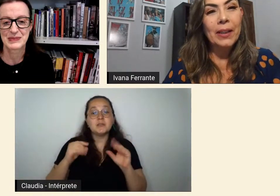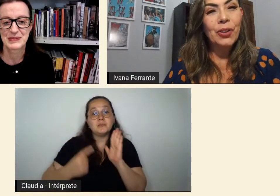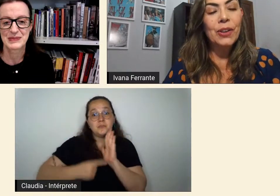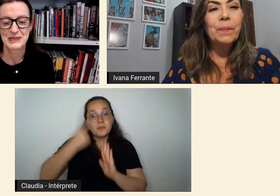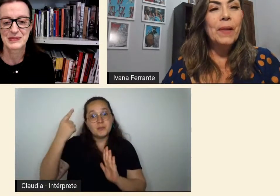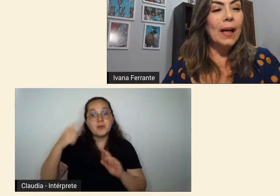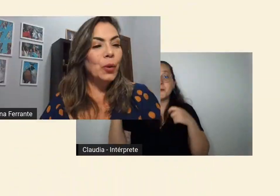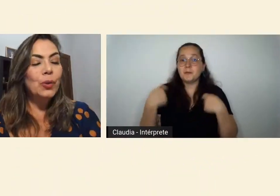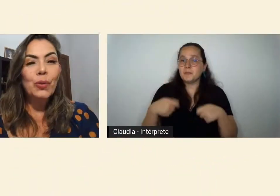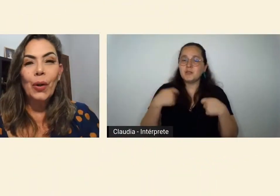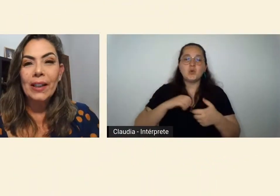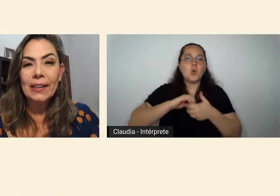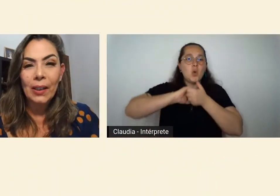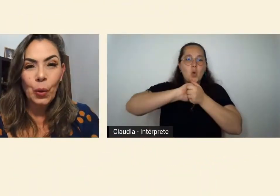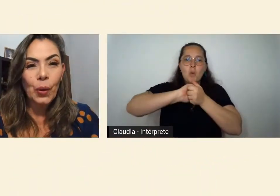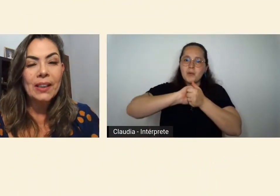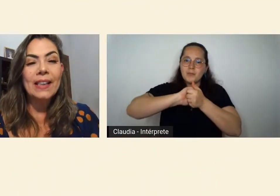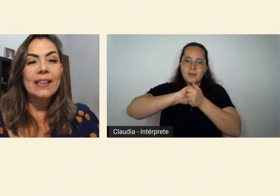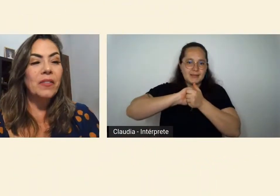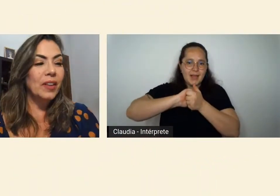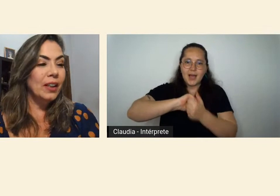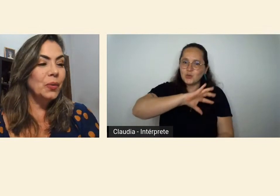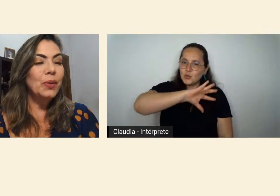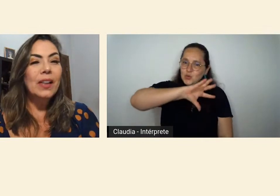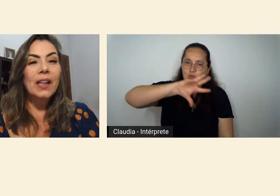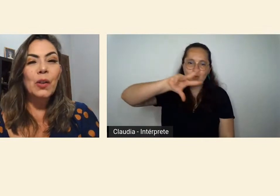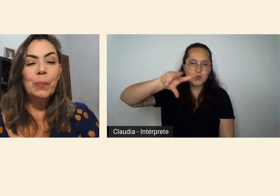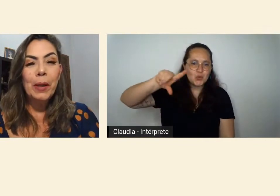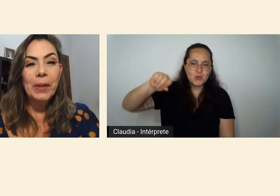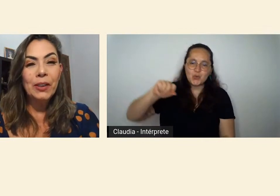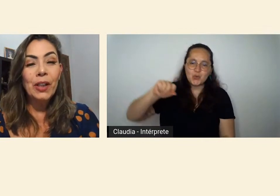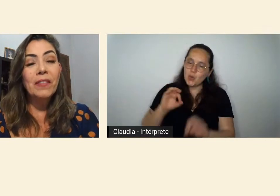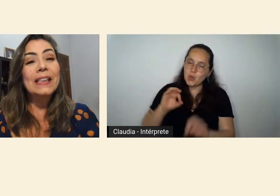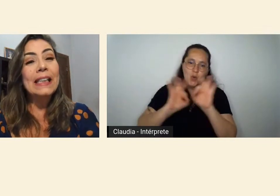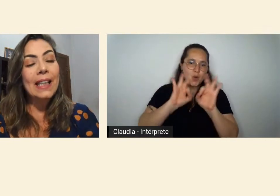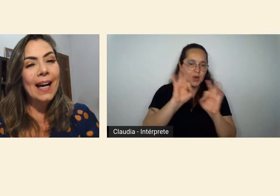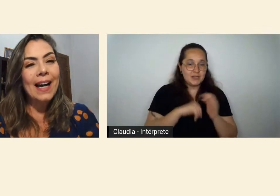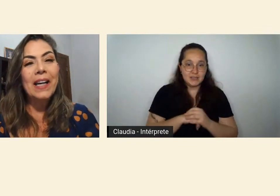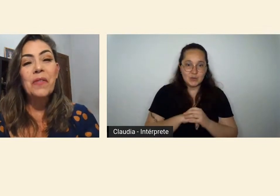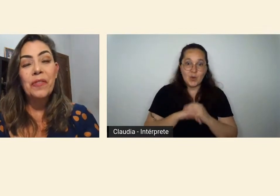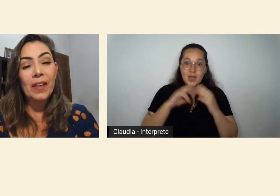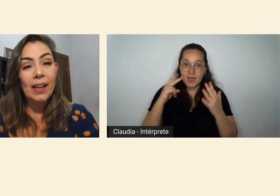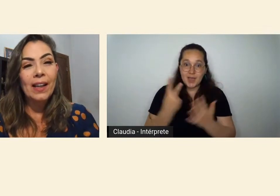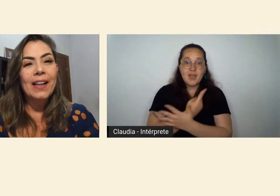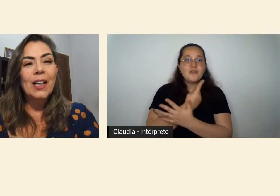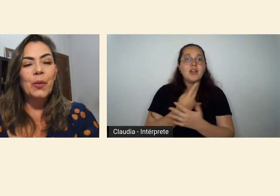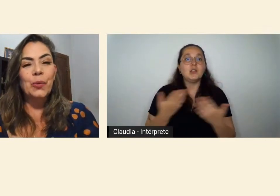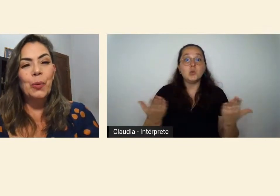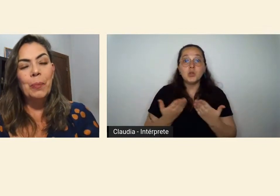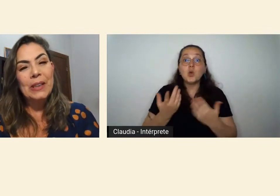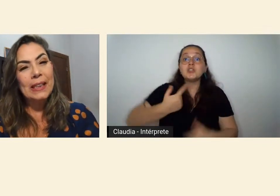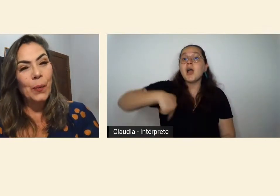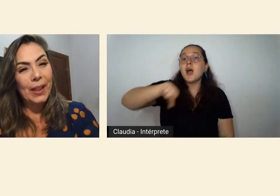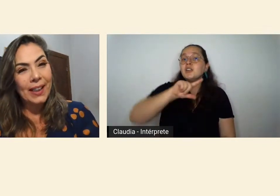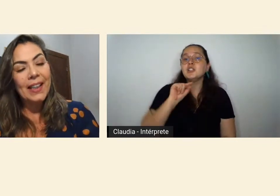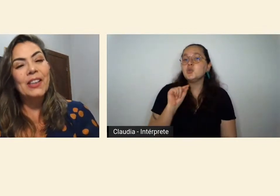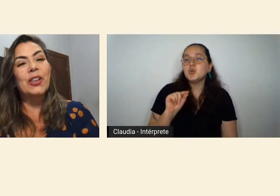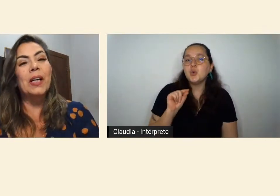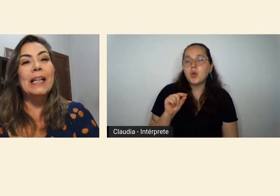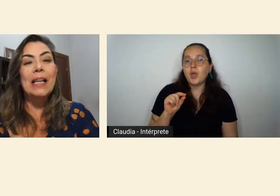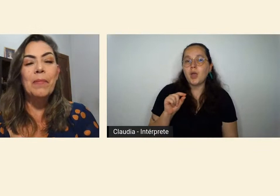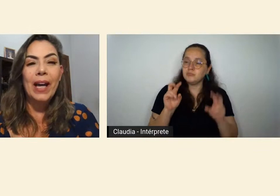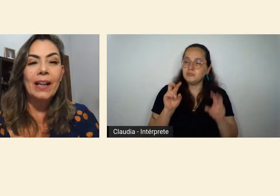primeiramente, a todos os organizadores desse evento que nos permite revisitar, rever, de uma posição